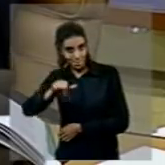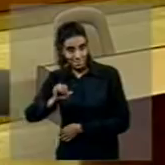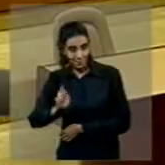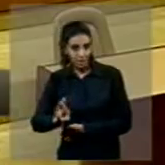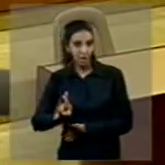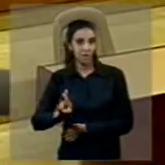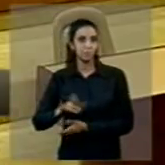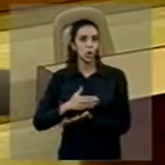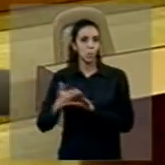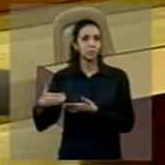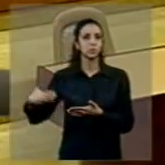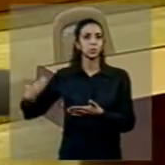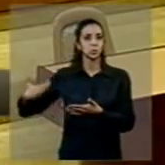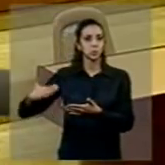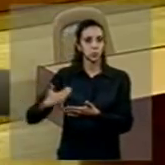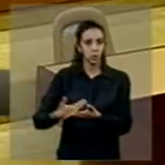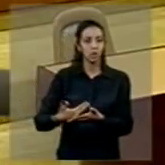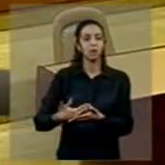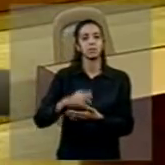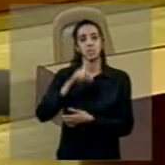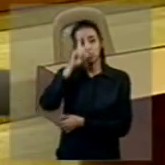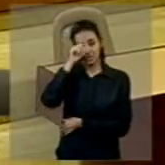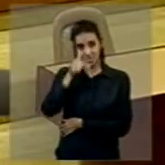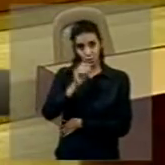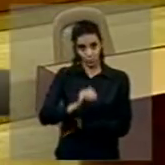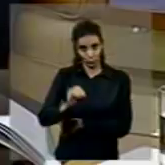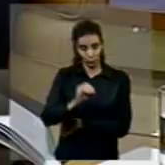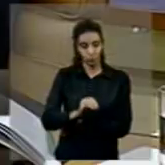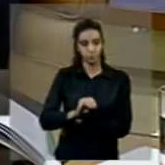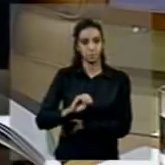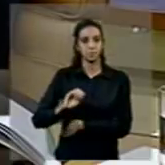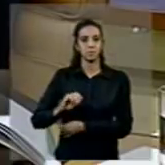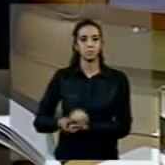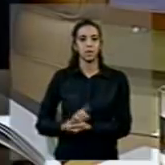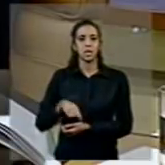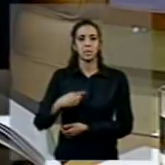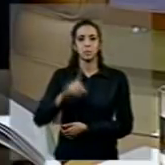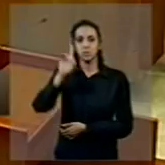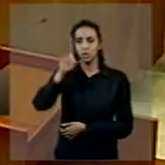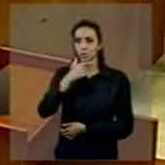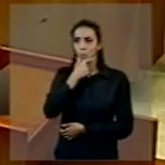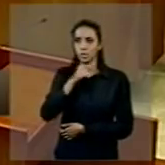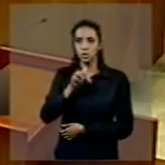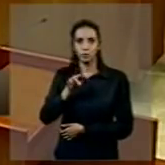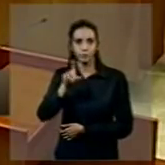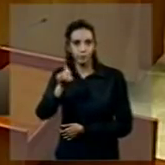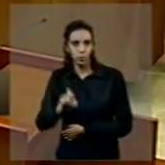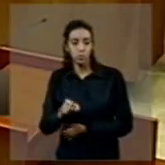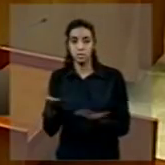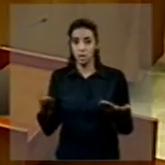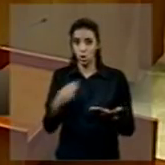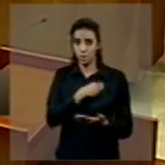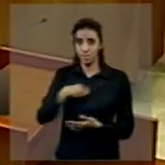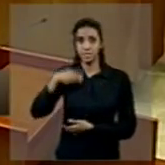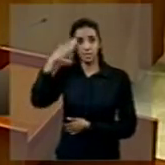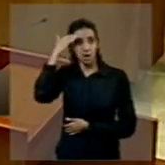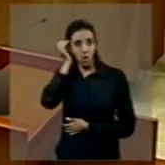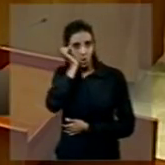chegar a essa eleição de 7 de outubro, sob a direção do ministro Fux, agora da ministra